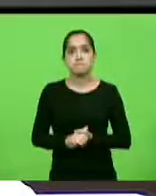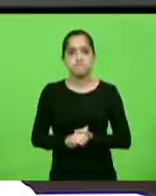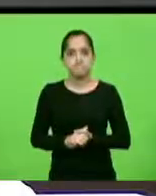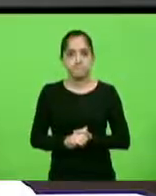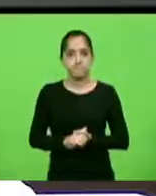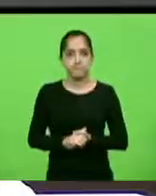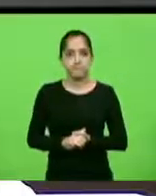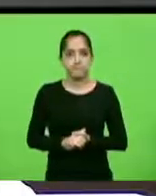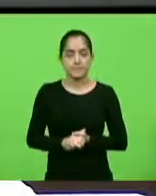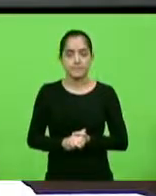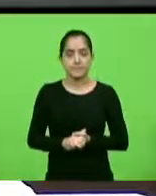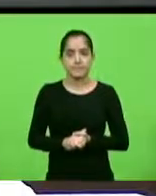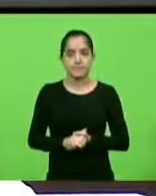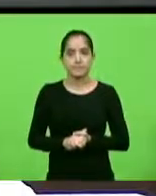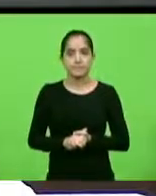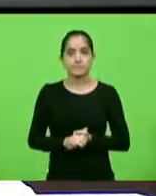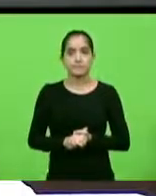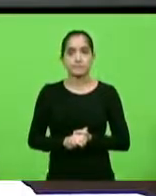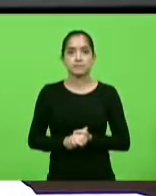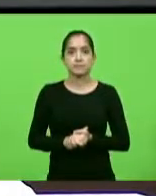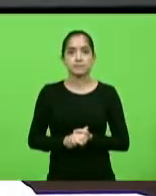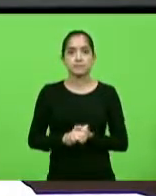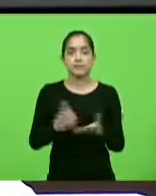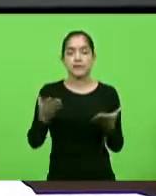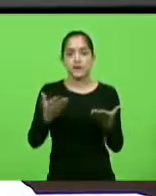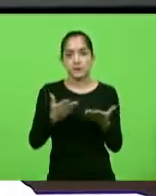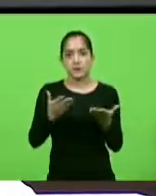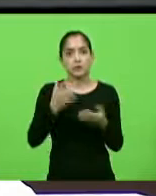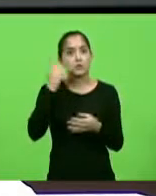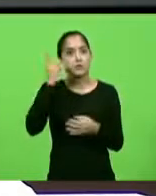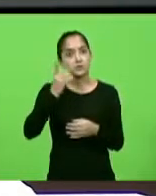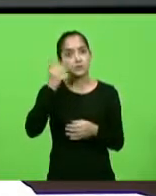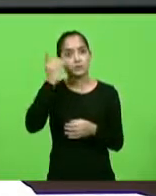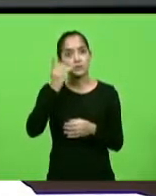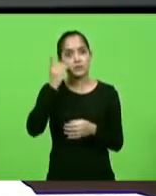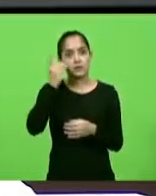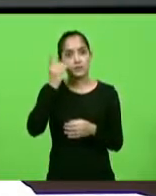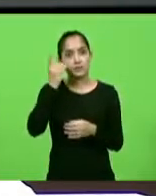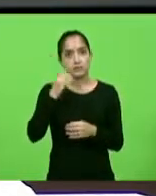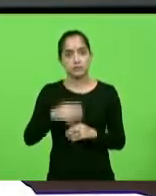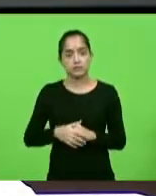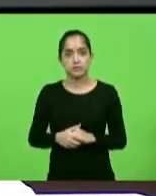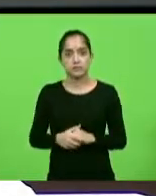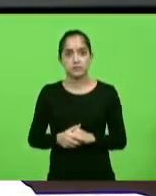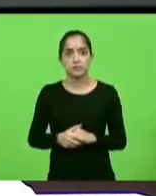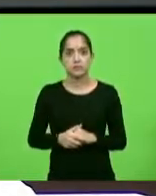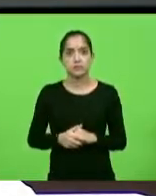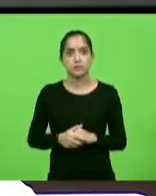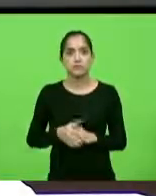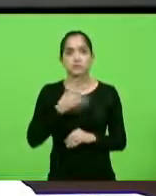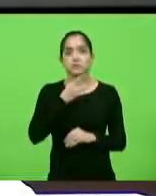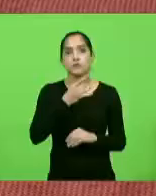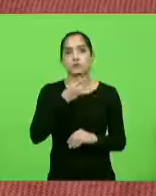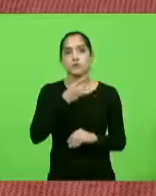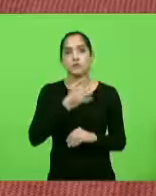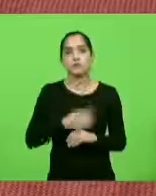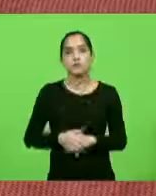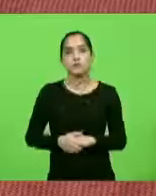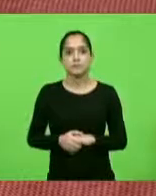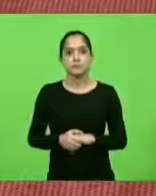Obrigado, deputado Felipe Estevão. Com a palavra agora o deputado Valdir Cobalcini.